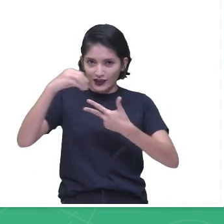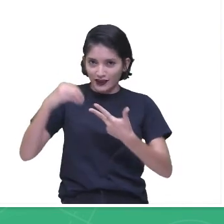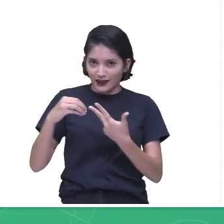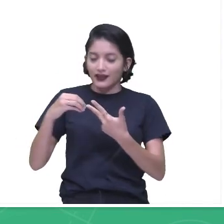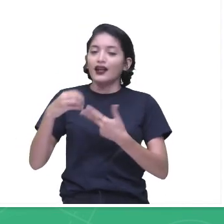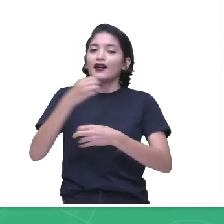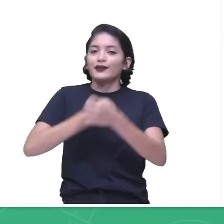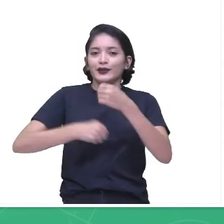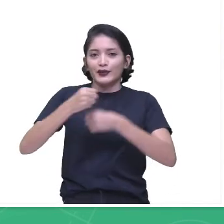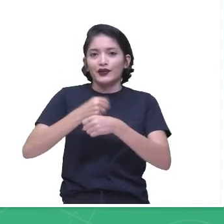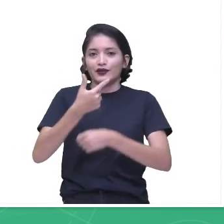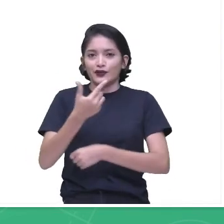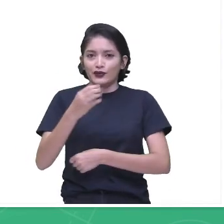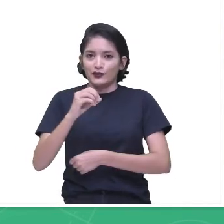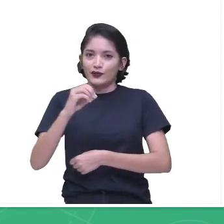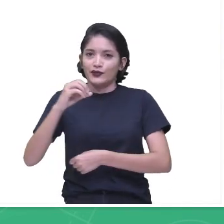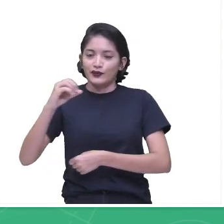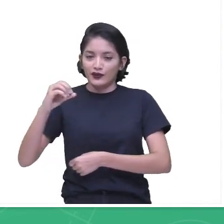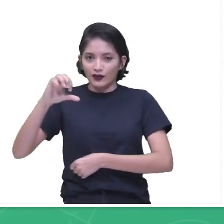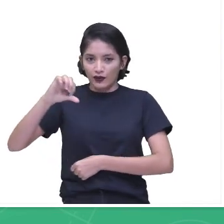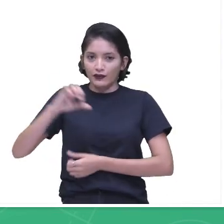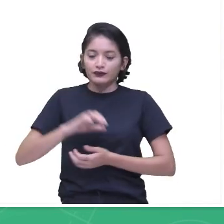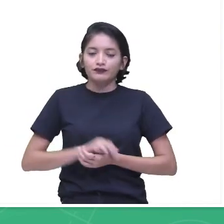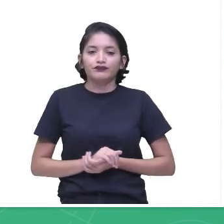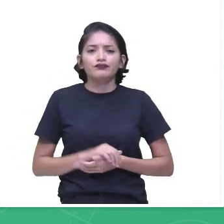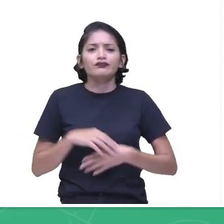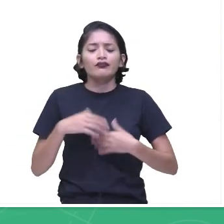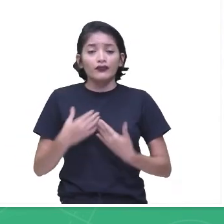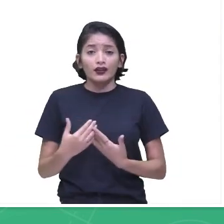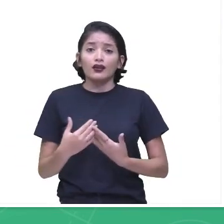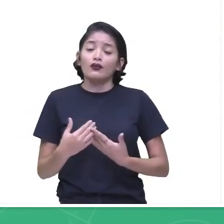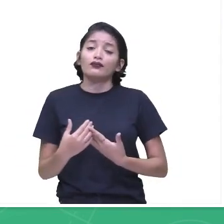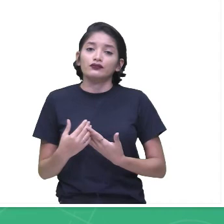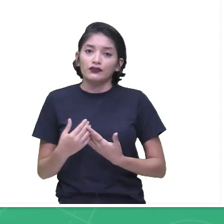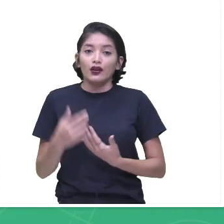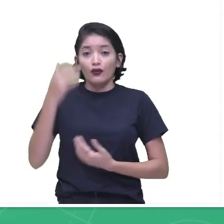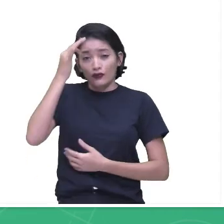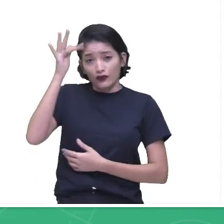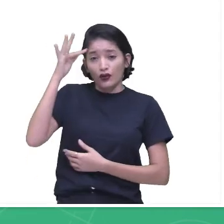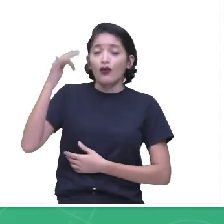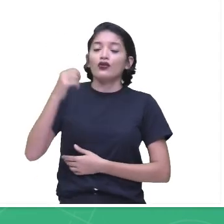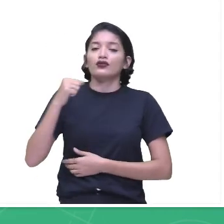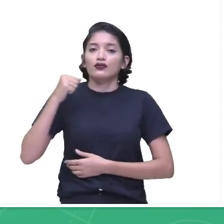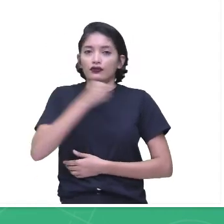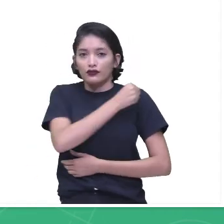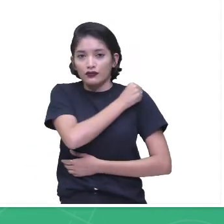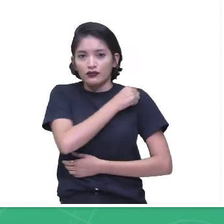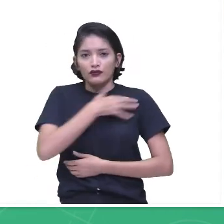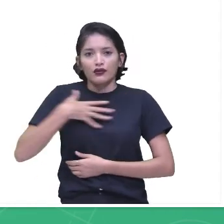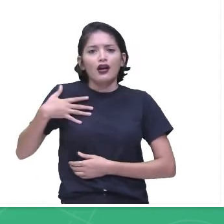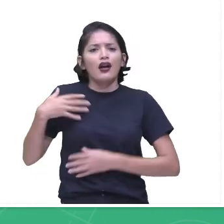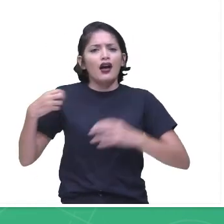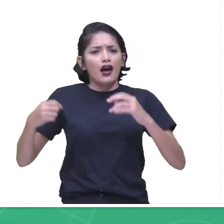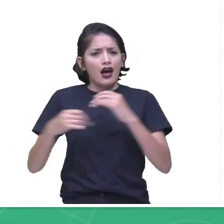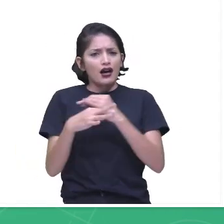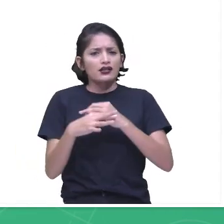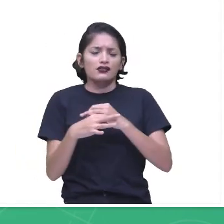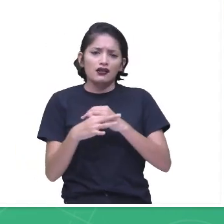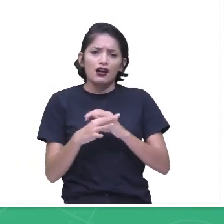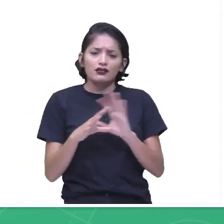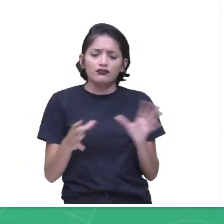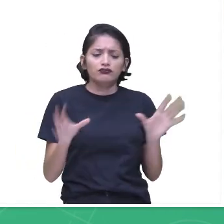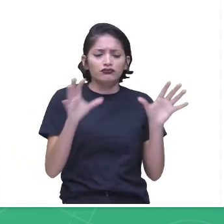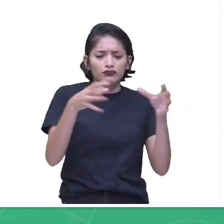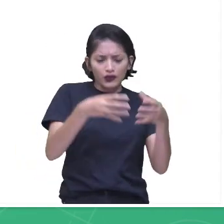de 2009. Diz o seguinte, segundo Aristóteles, na cidade, com o melhor conjunto de normas